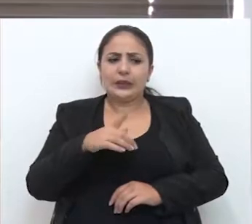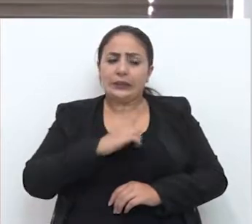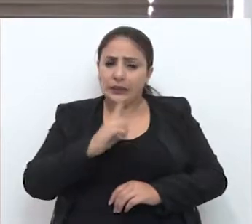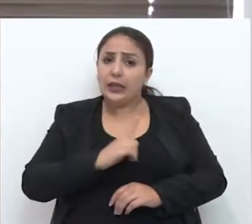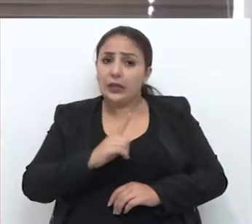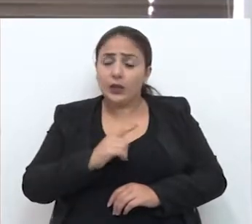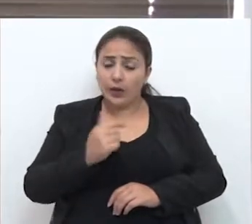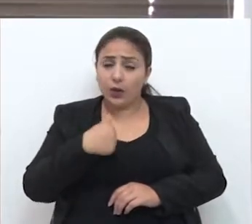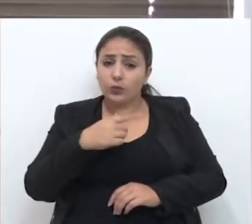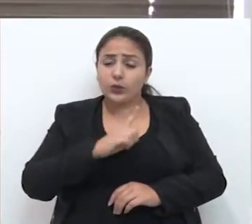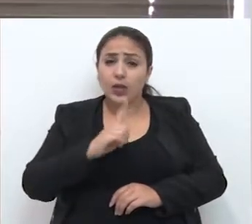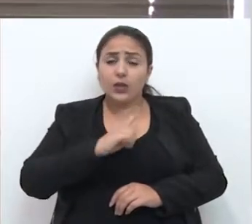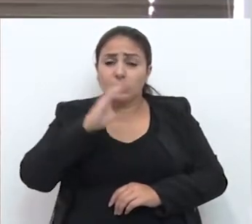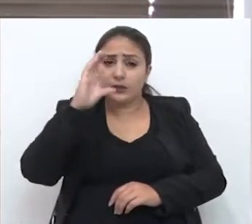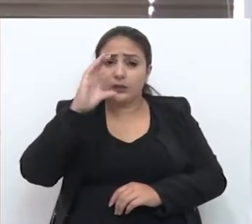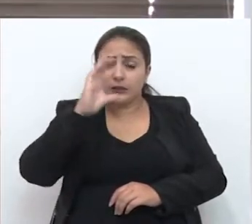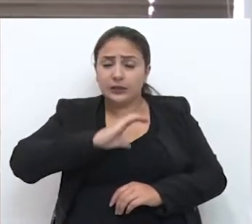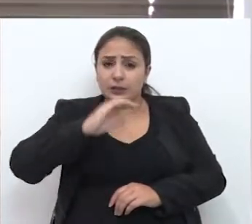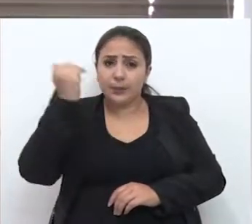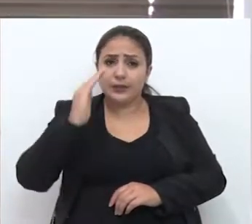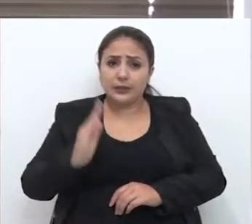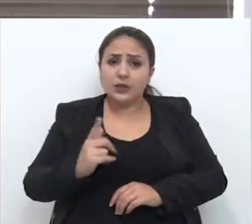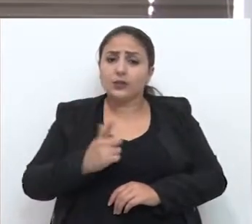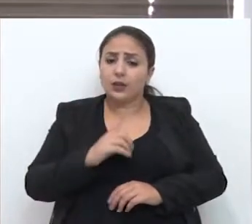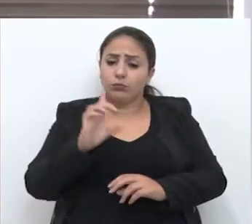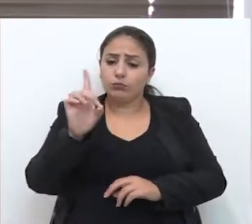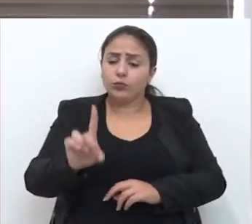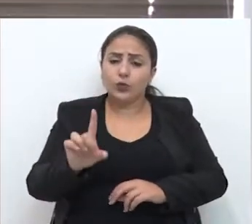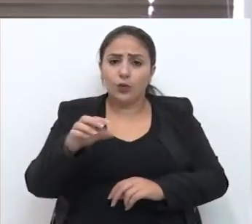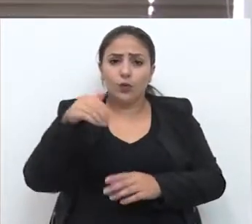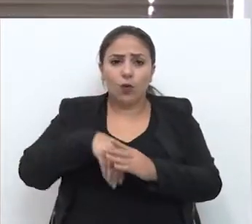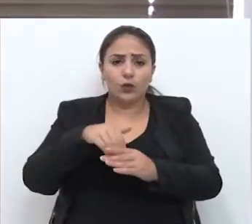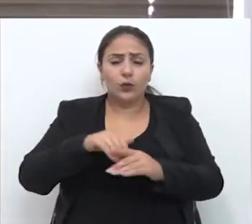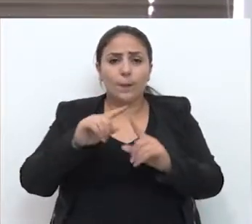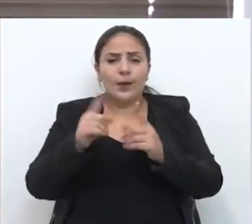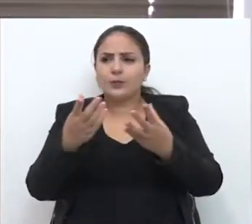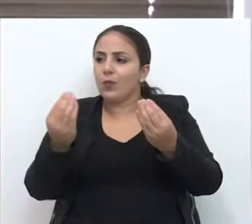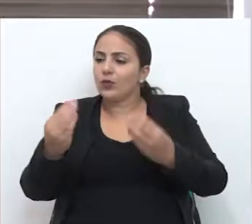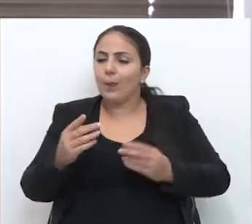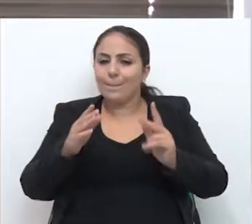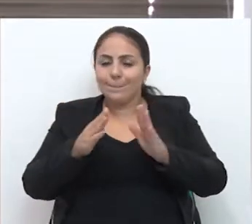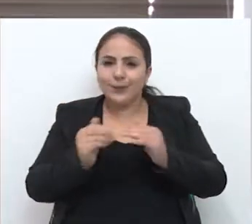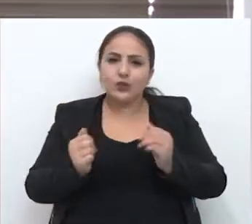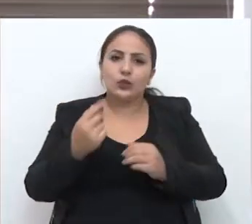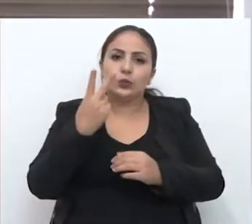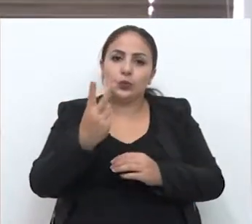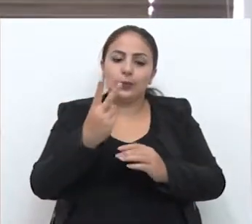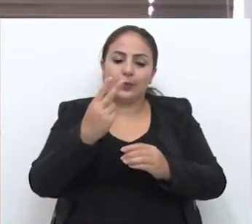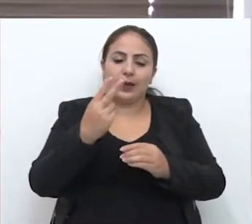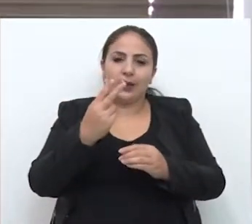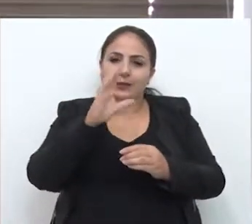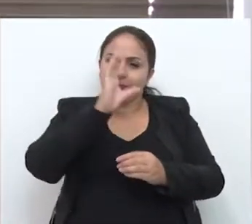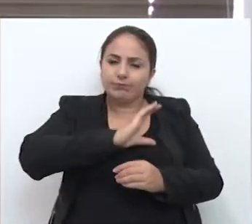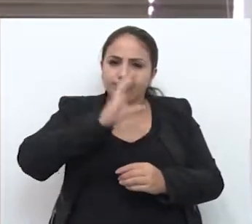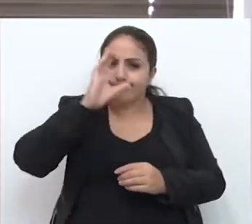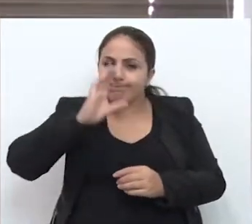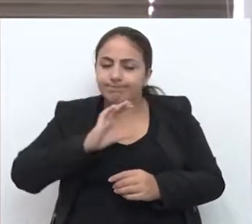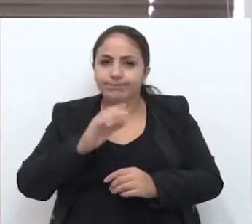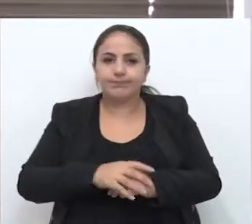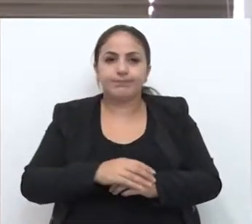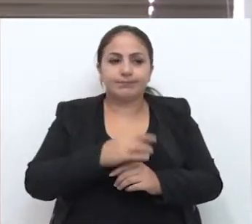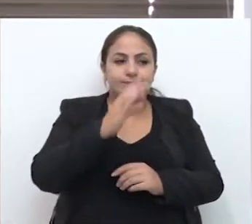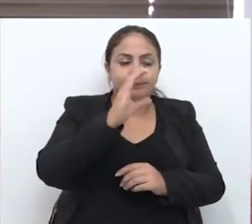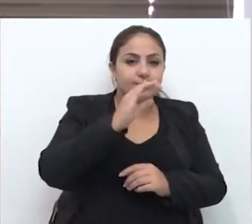temos a nossa cidadania brasileira, já exercemos o nosso direito de voto, mas muitos pediram a dupla nacionalidade, a dupla cidadania.